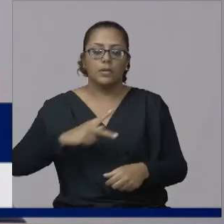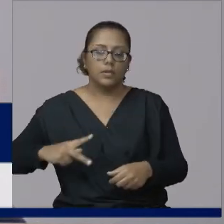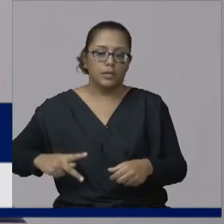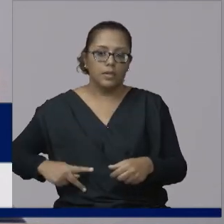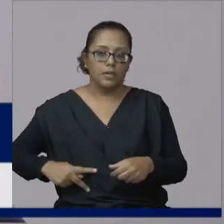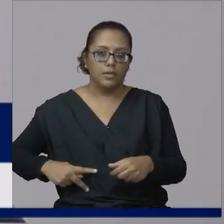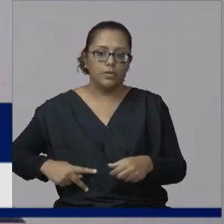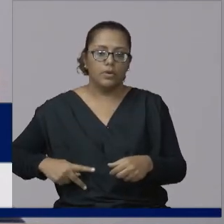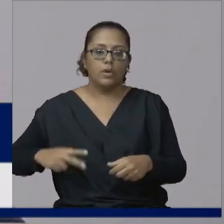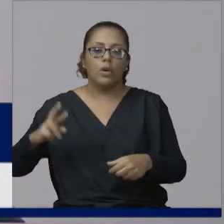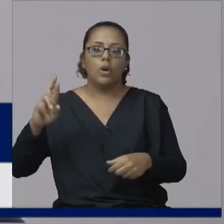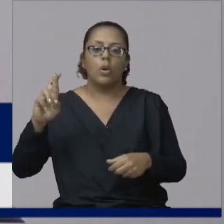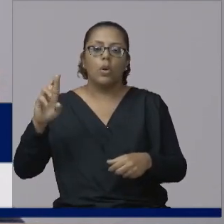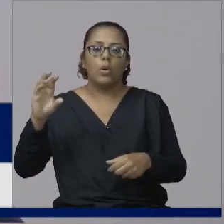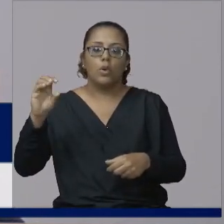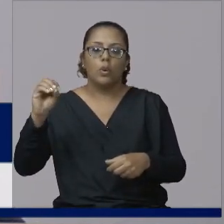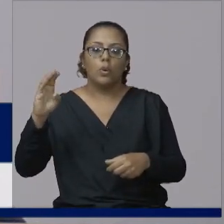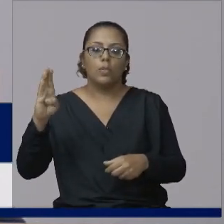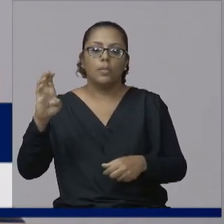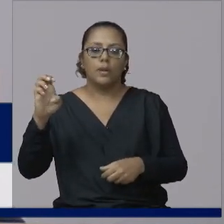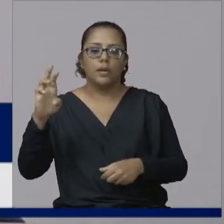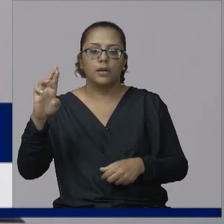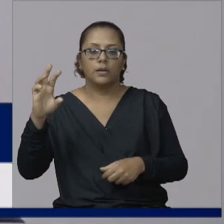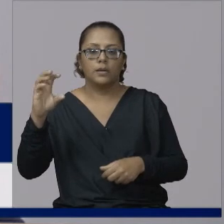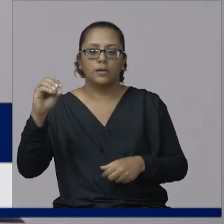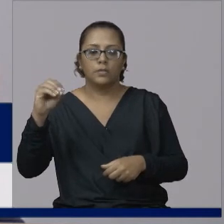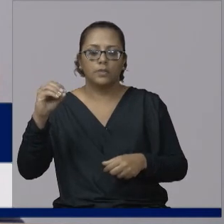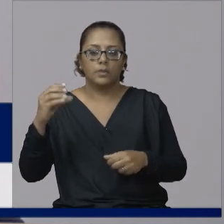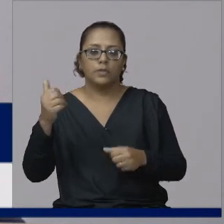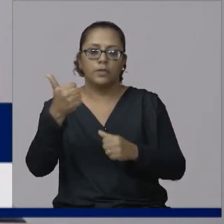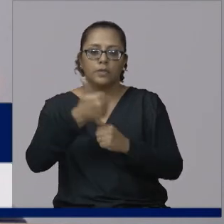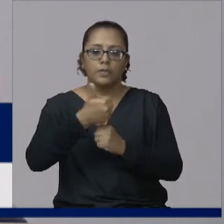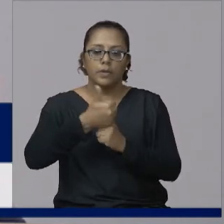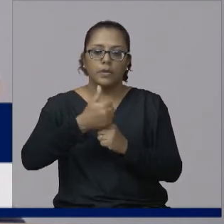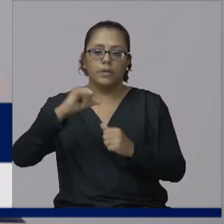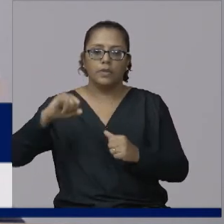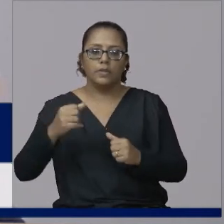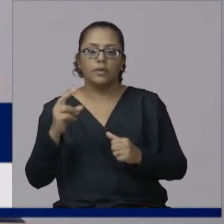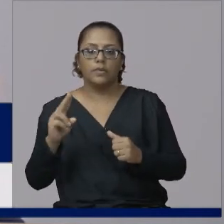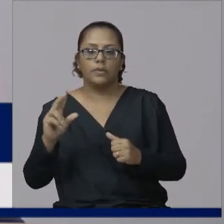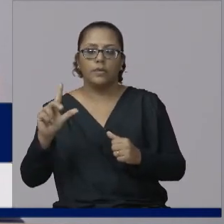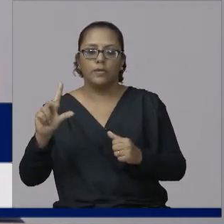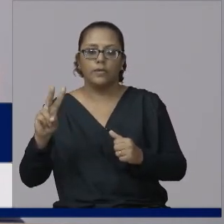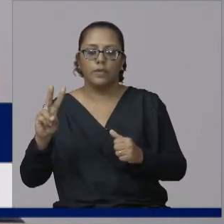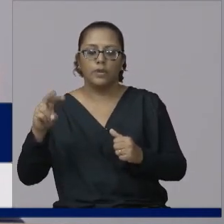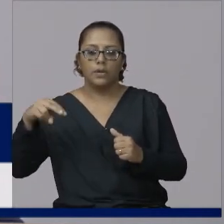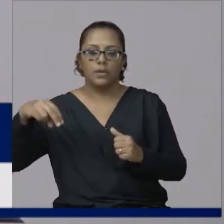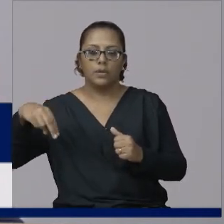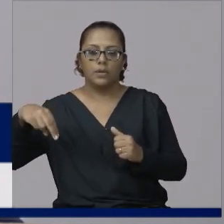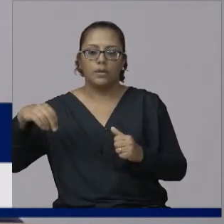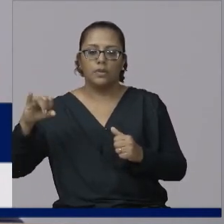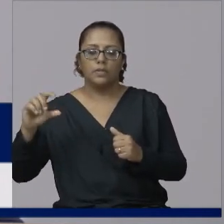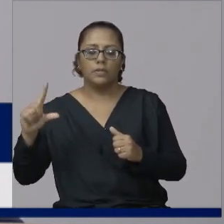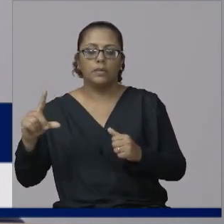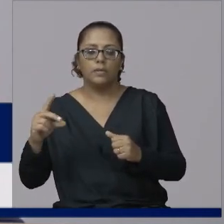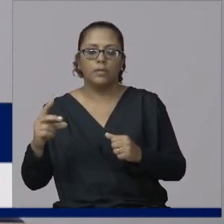Padaria, vice-presidente Juvenil Silvério, segundo vice-presidente